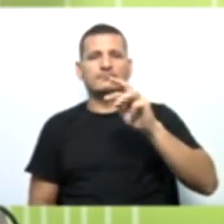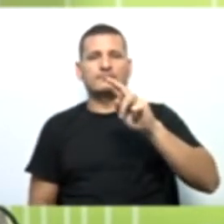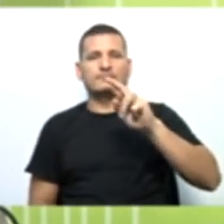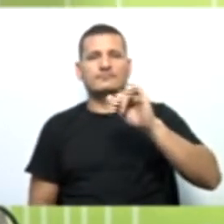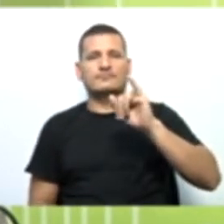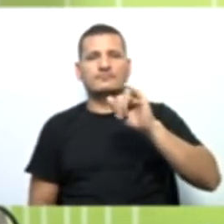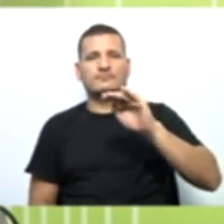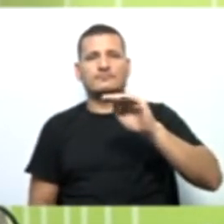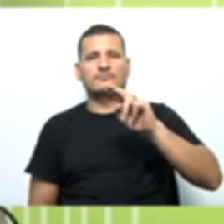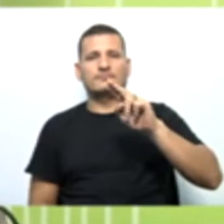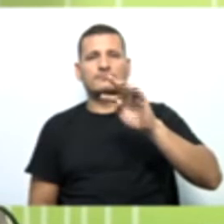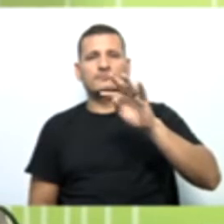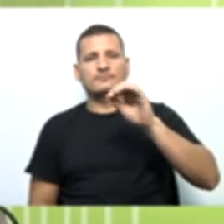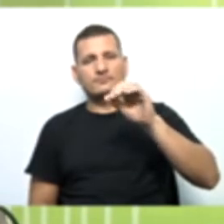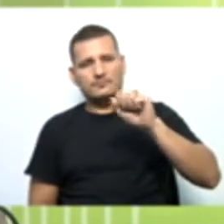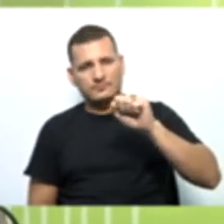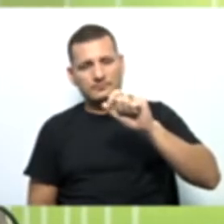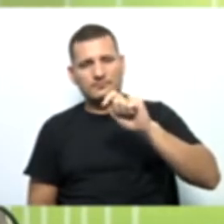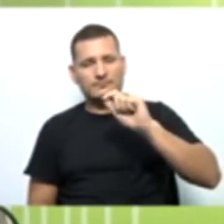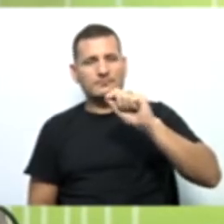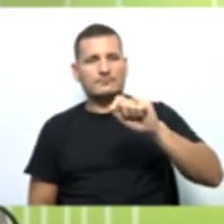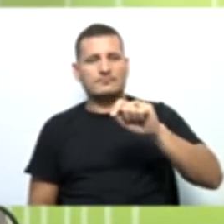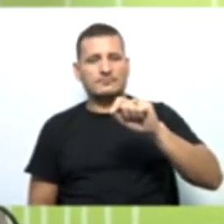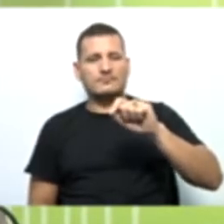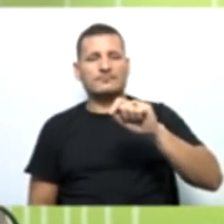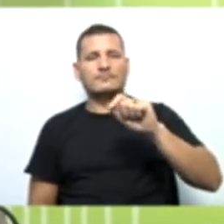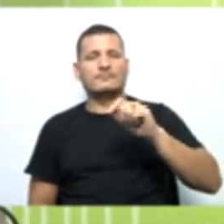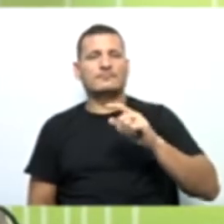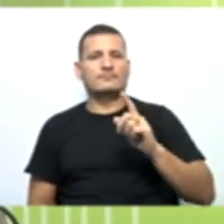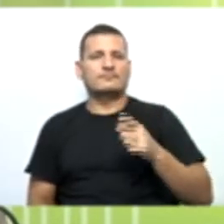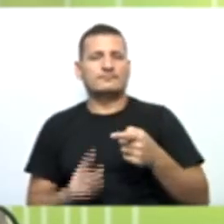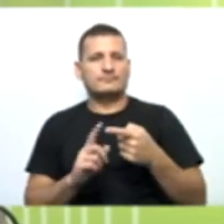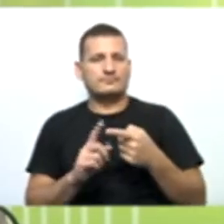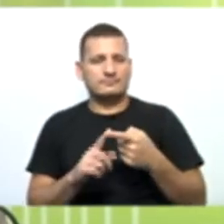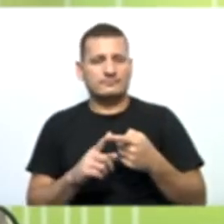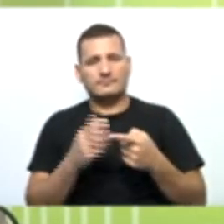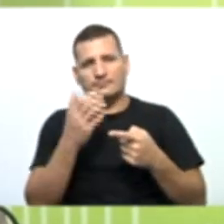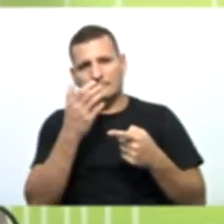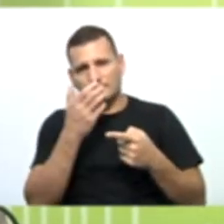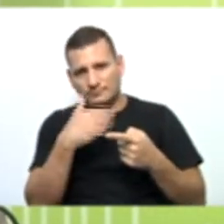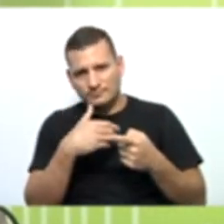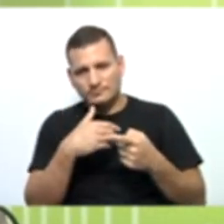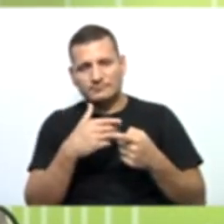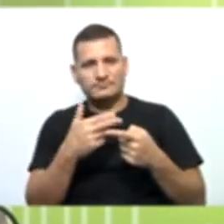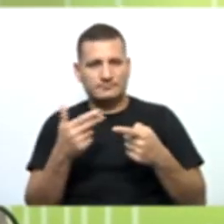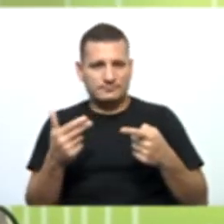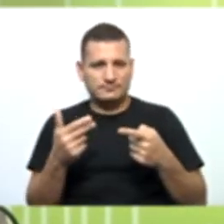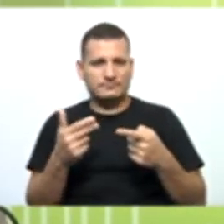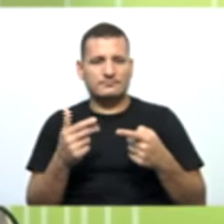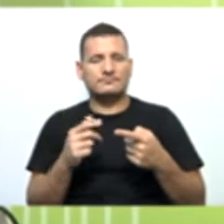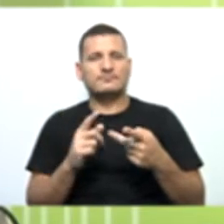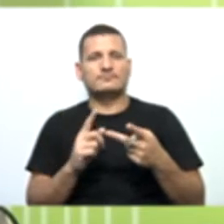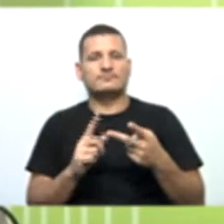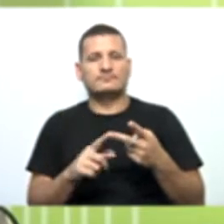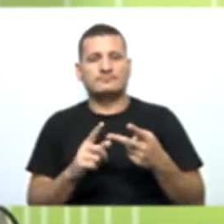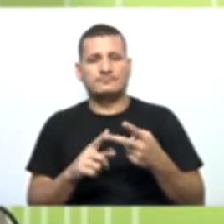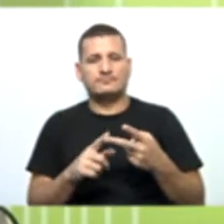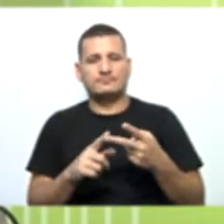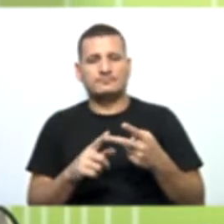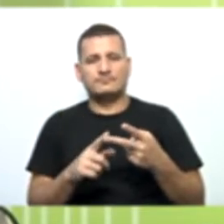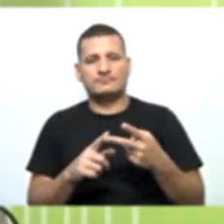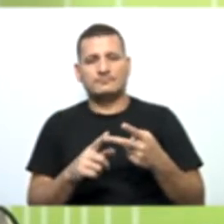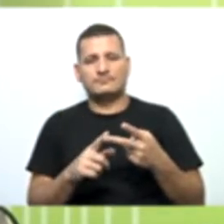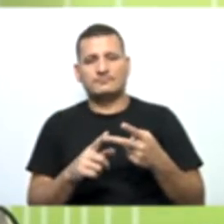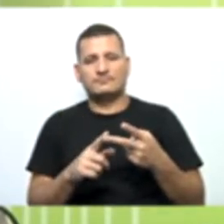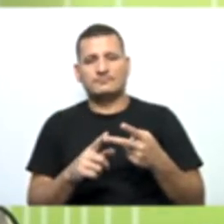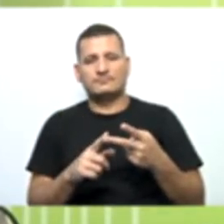atributos? Ah, Luiz, vai precisar do quê? Vai precisar da fruta. Sim, é um atributo importante. Vai precisar do que mais?